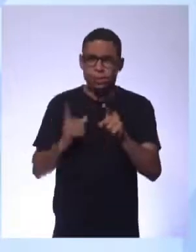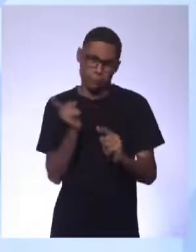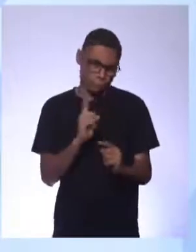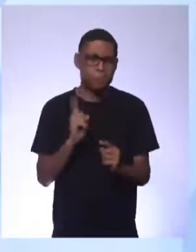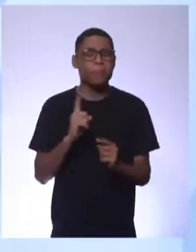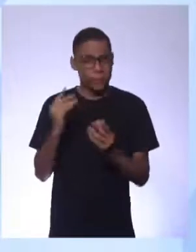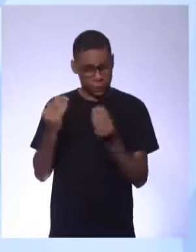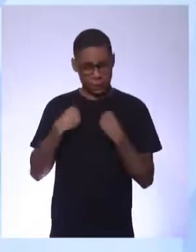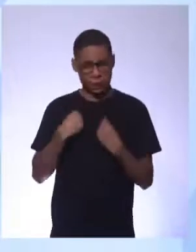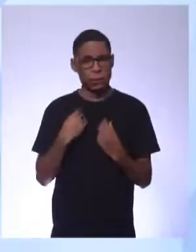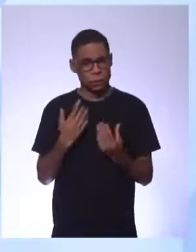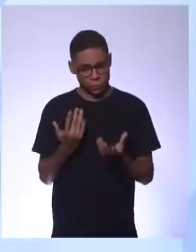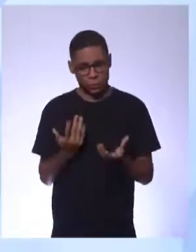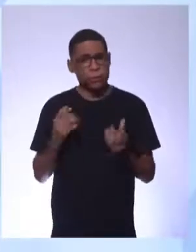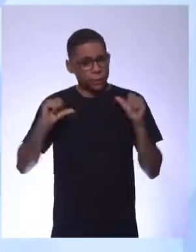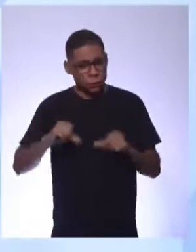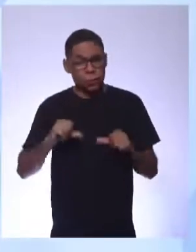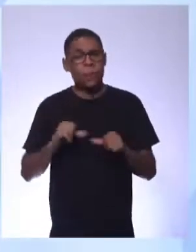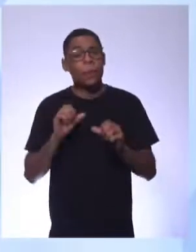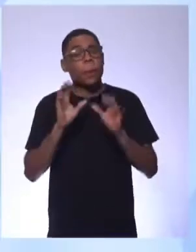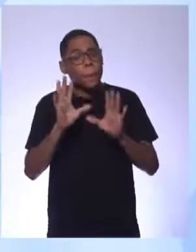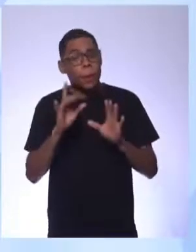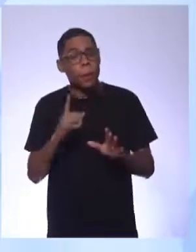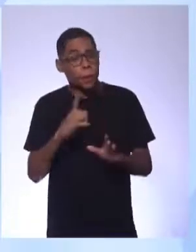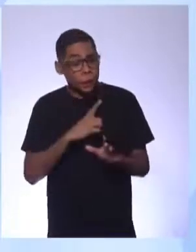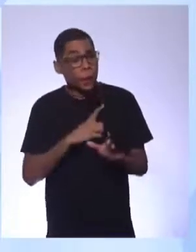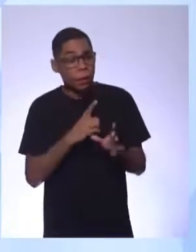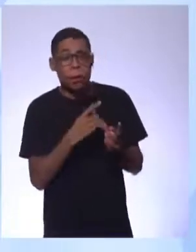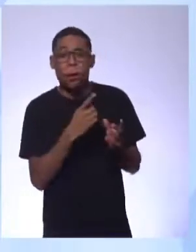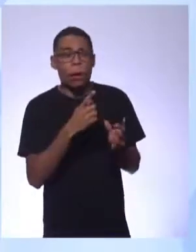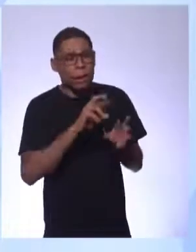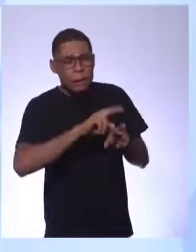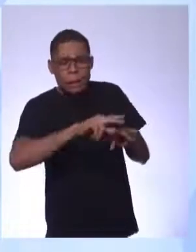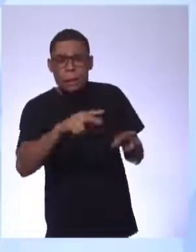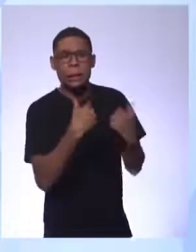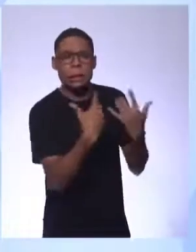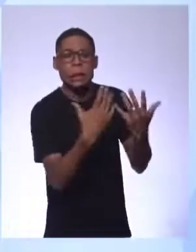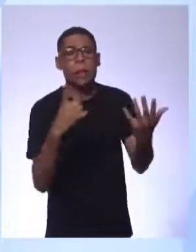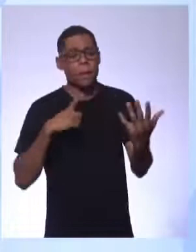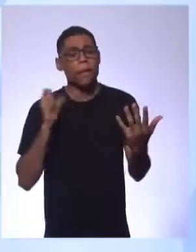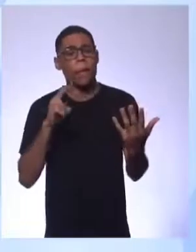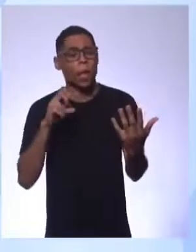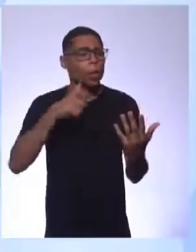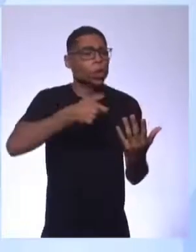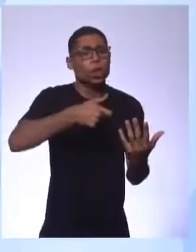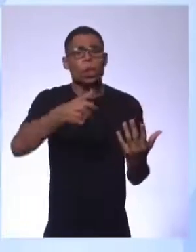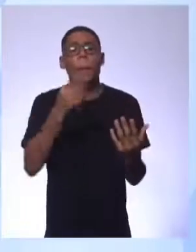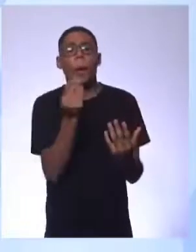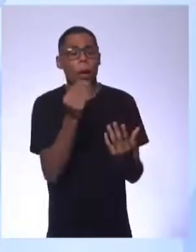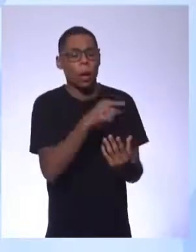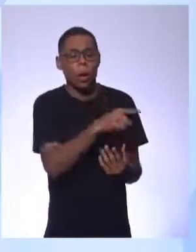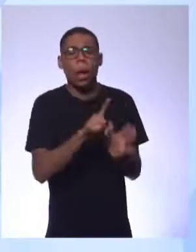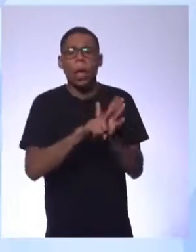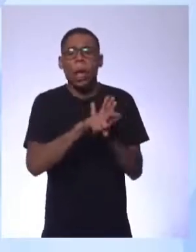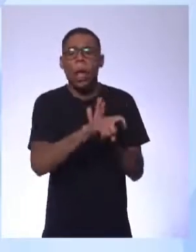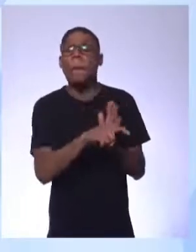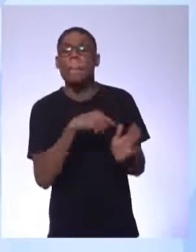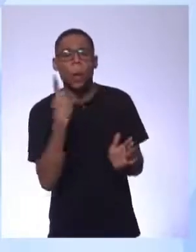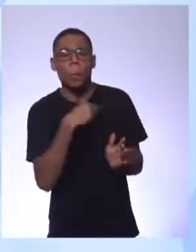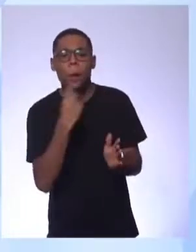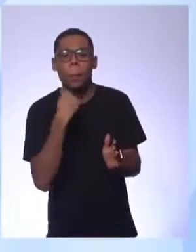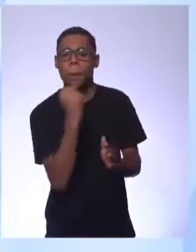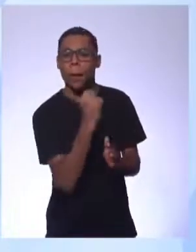muito alimento para alimentar 7 bilhões de pessoas no mundo, quase 7 bilhões está beirando isso, né? Então, olha só, nós temos aí uma questão